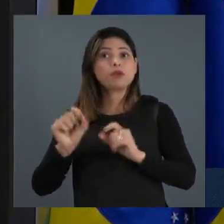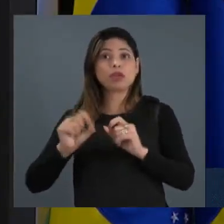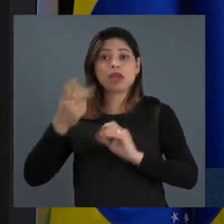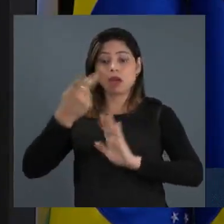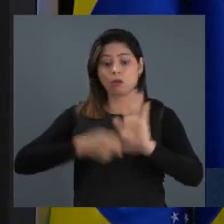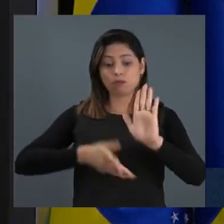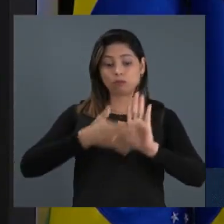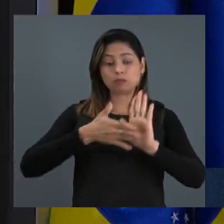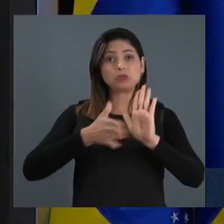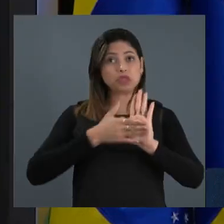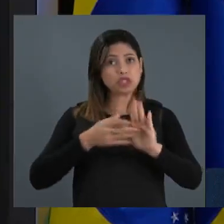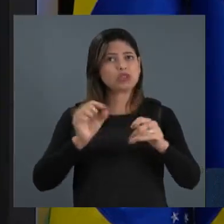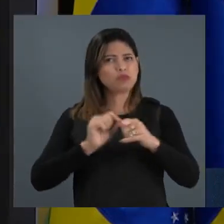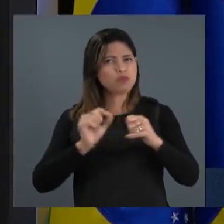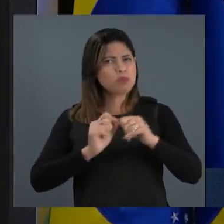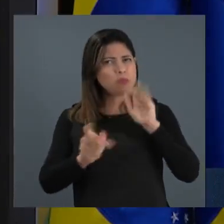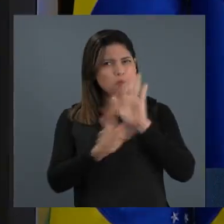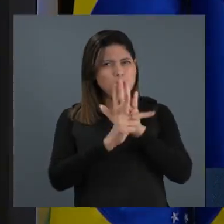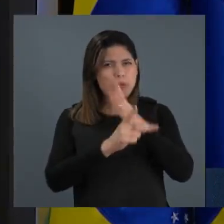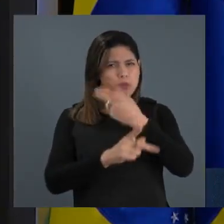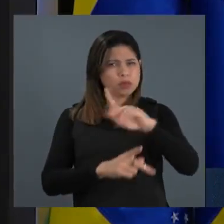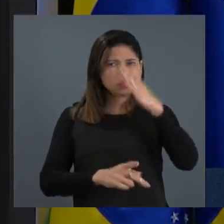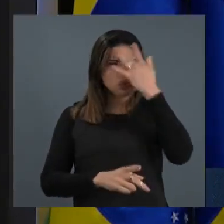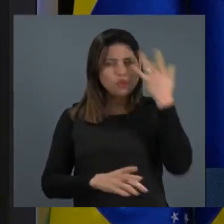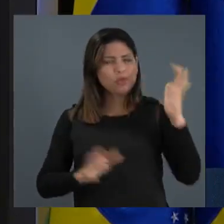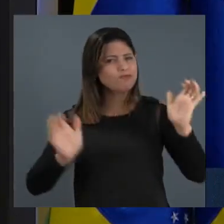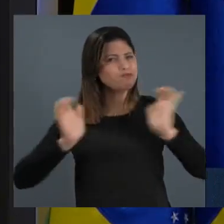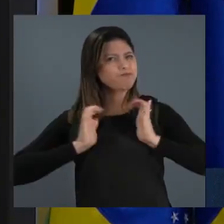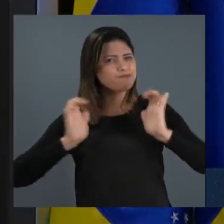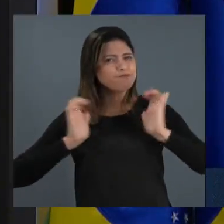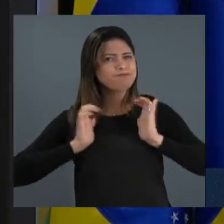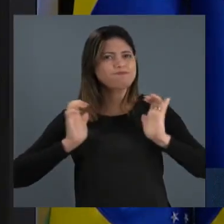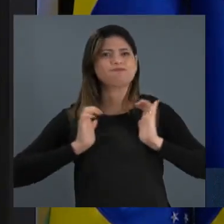feito para magnata, eu chamo a atenção,